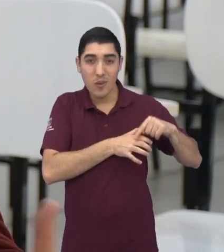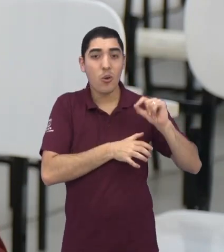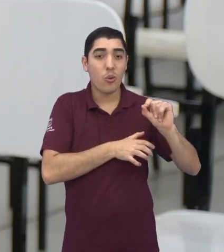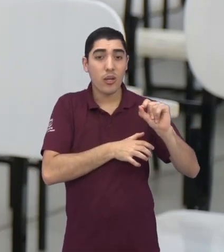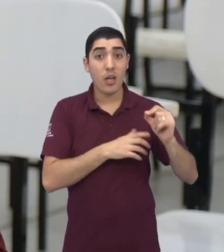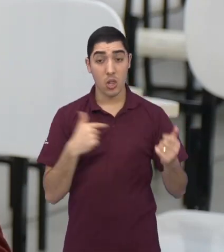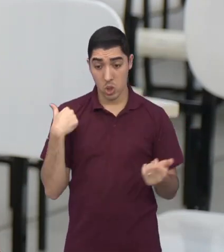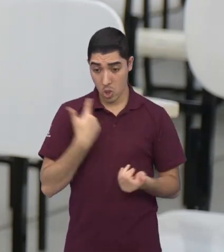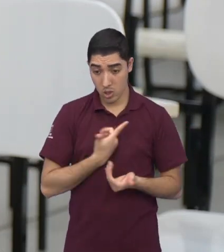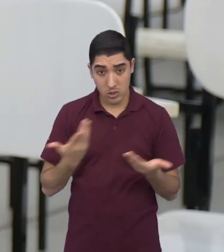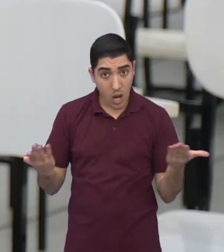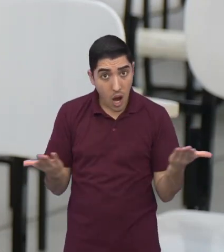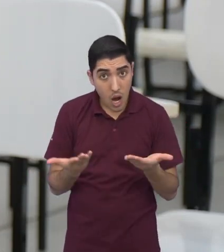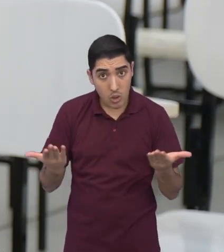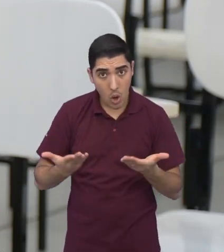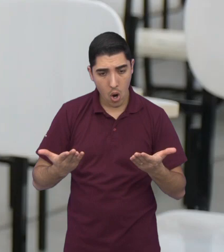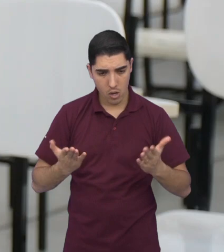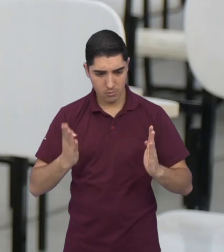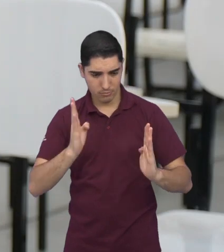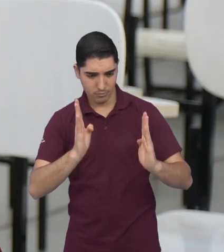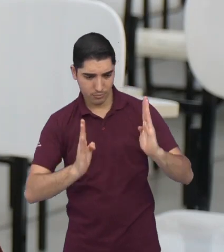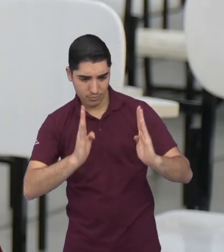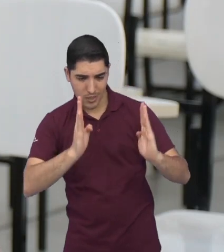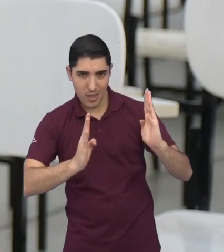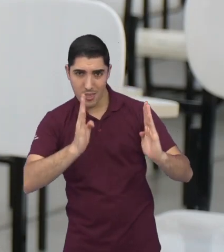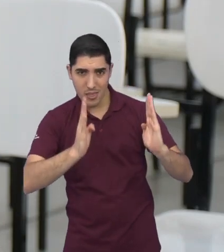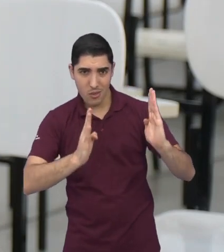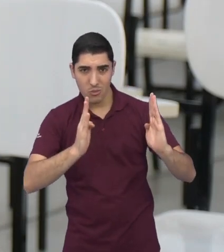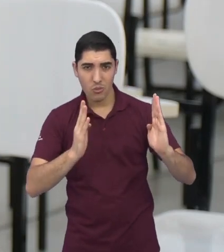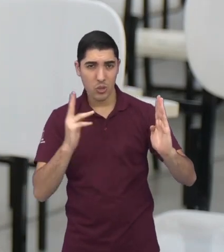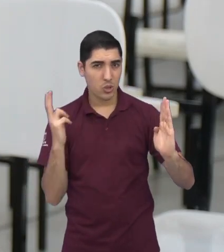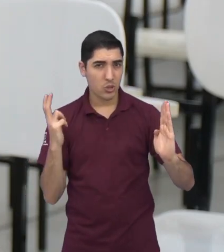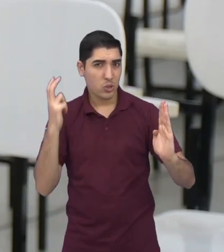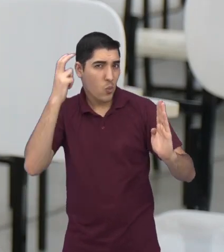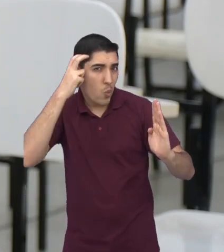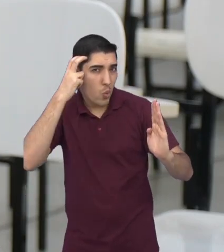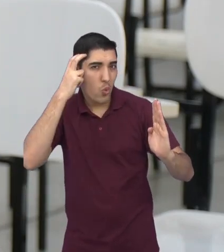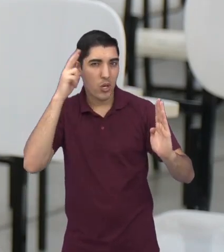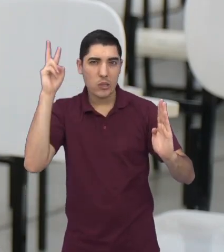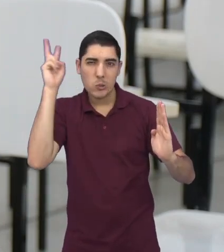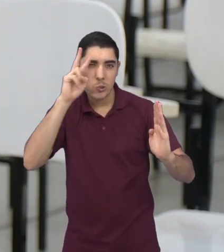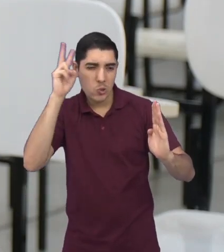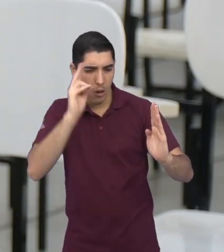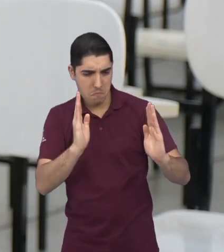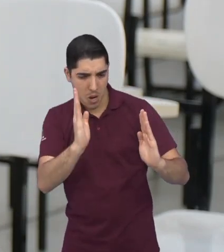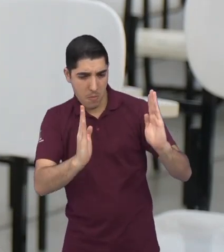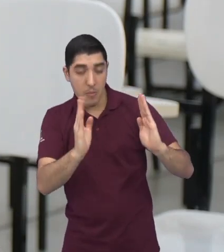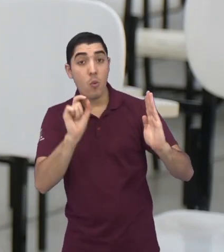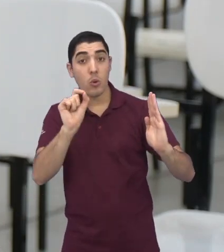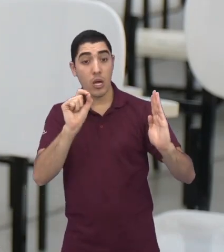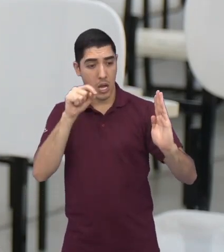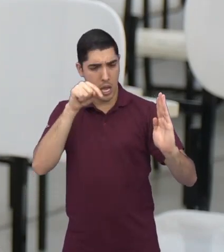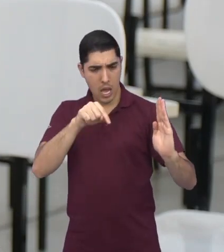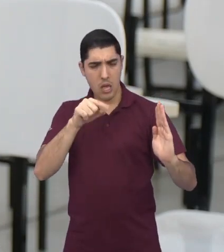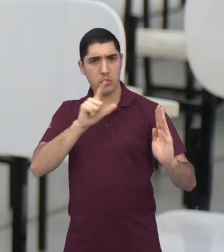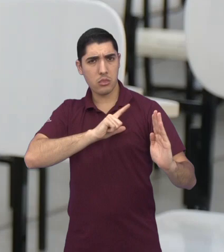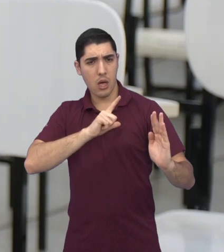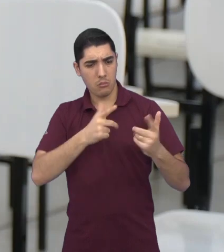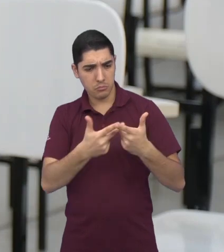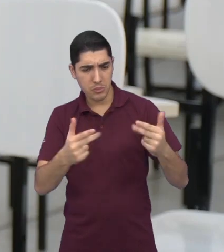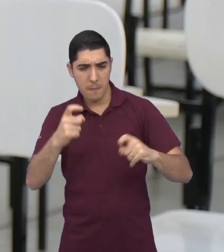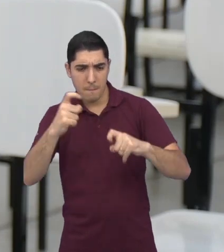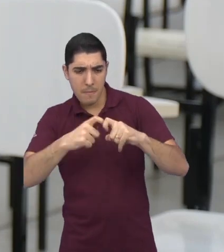está num momento histórico e cultural em que, como nunca, os avanços da medicina,